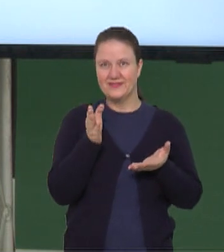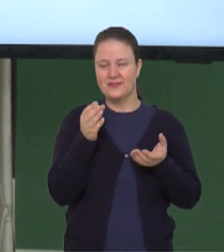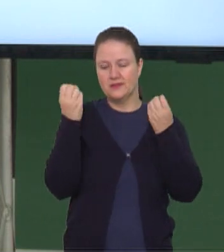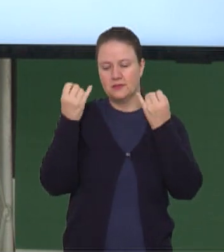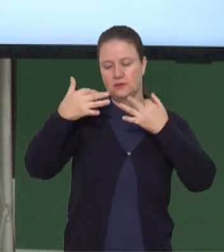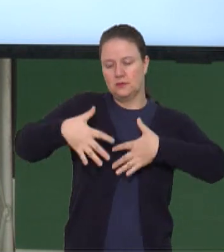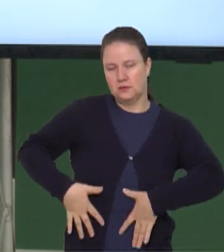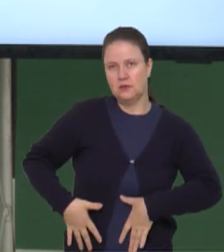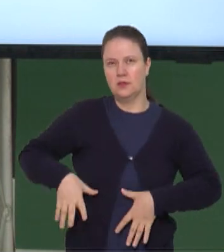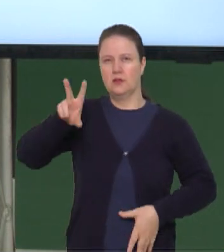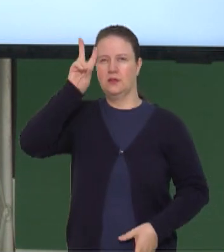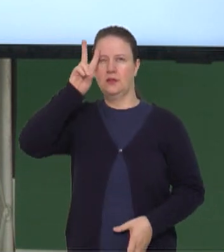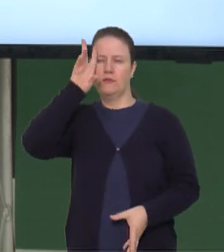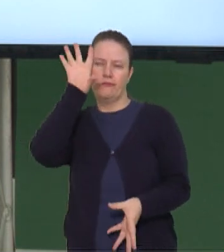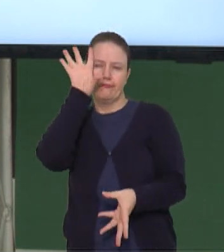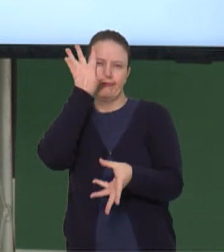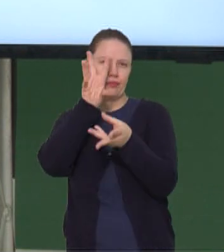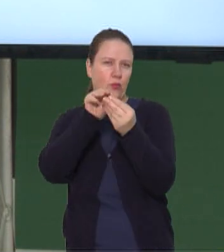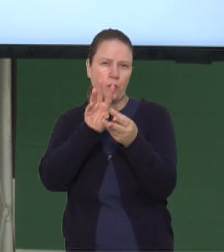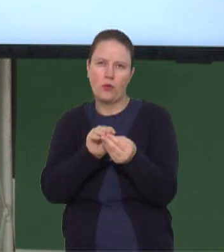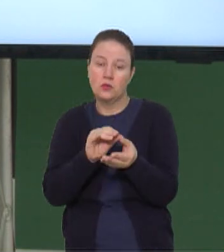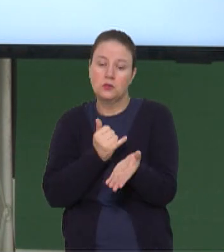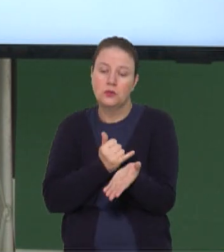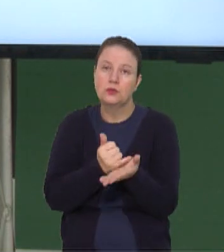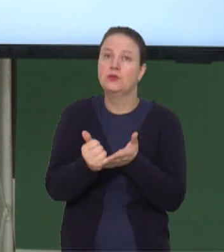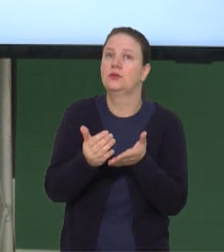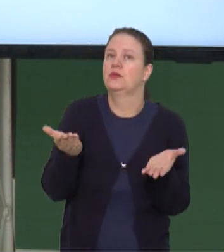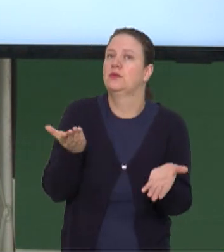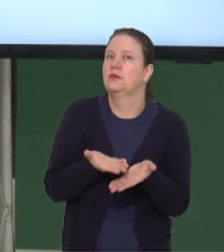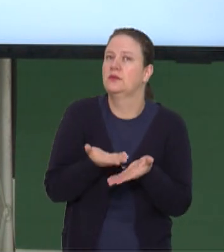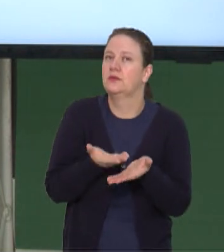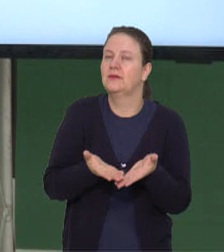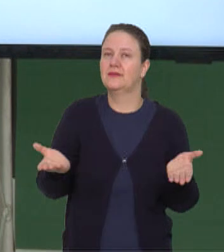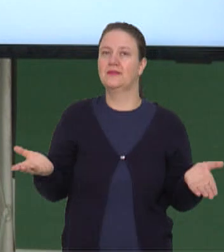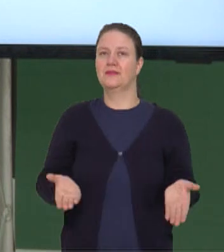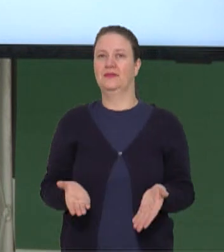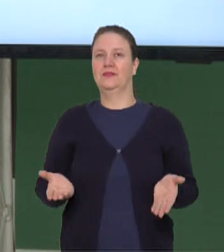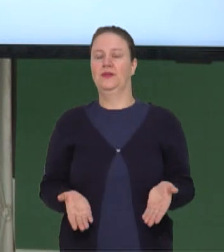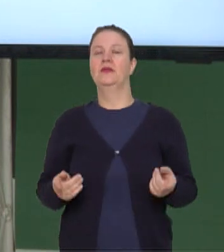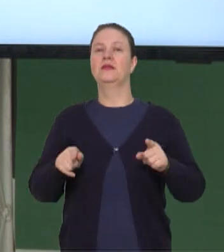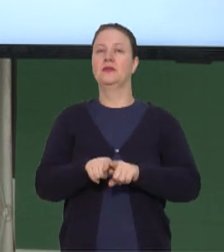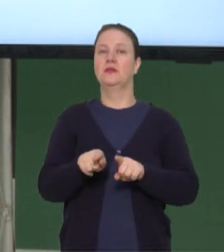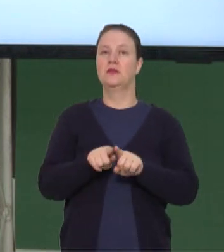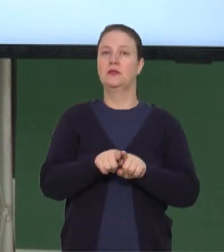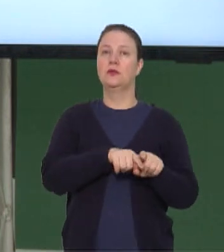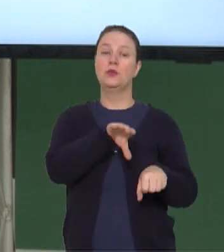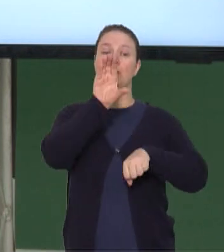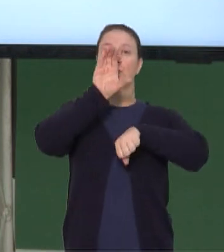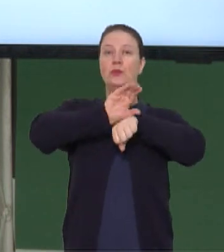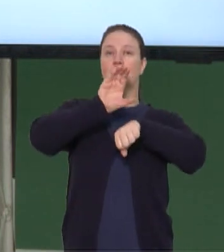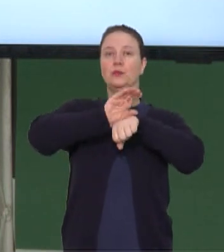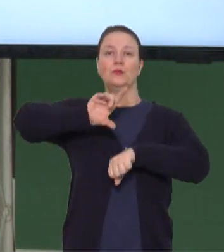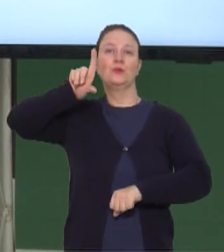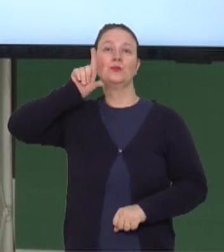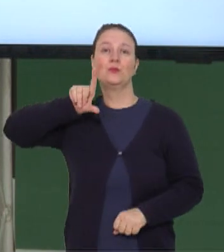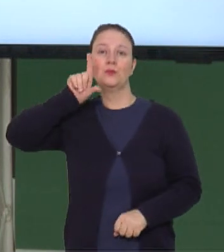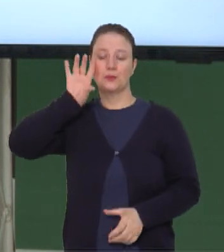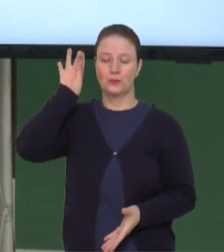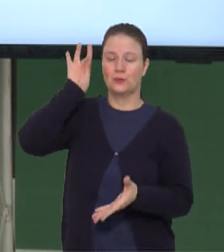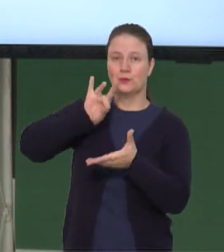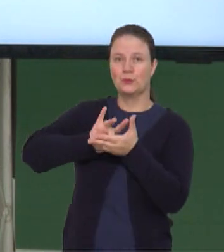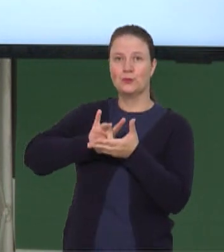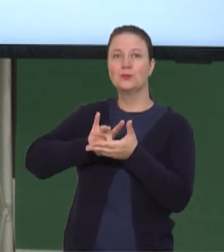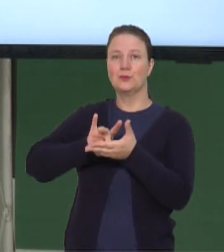falando desse, relembrando aí, então é só dessa introdução que eu dei na aula para vocês, né? Então aqui, ó, sobre a Constituição americana é correto